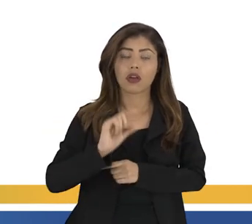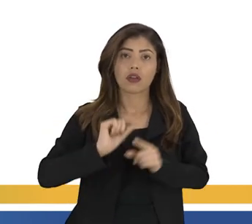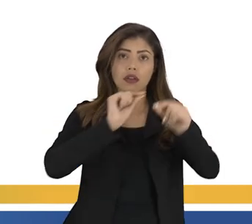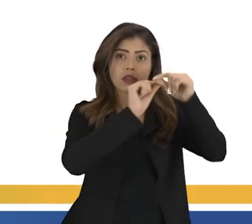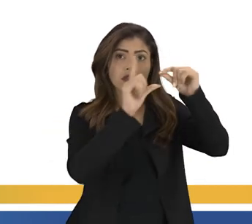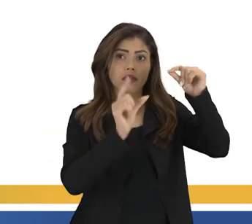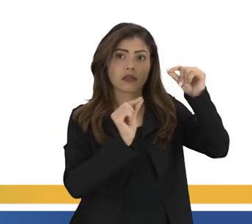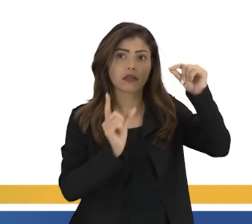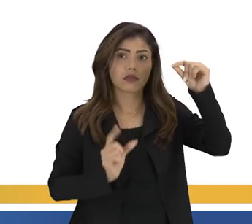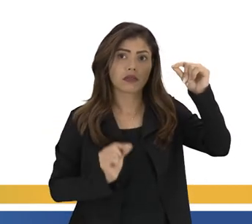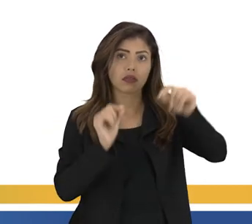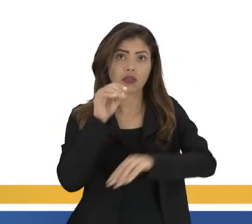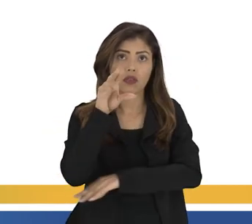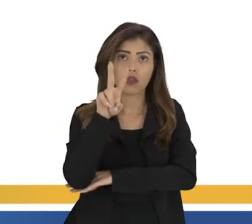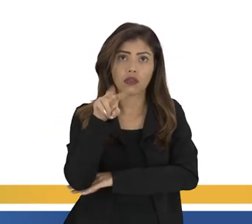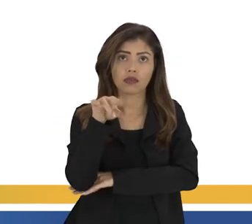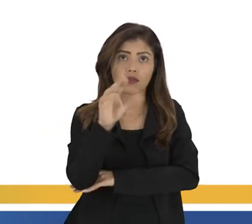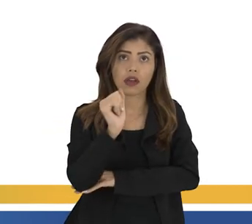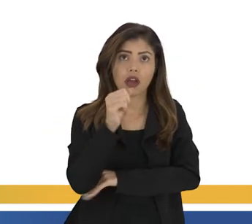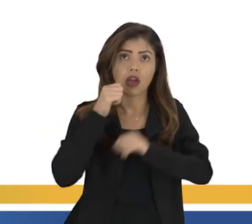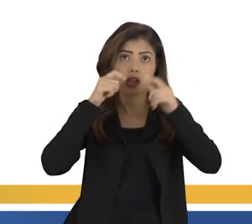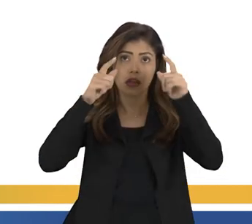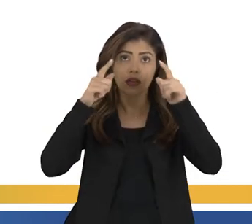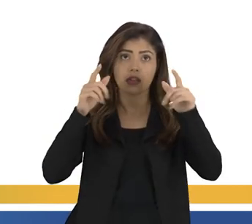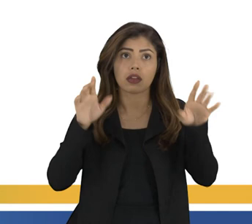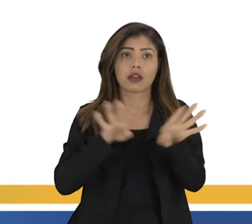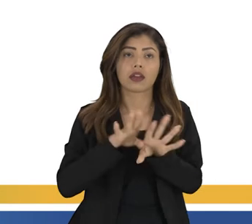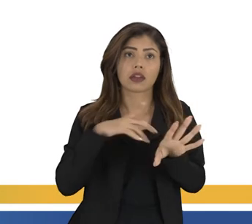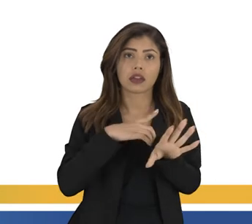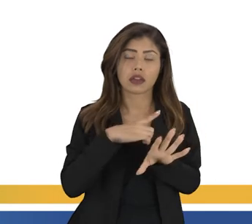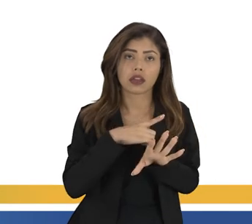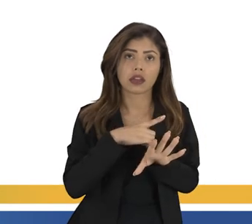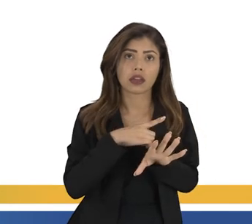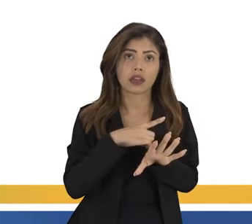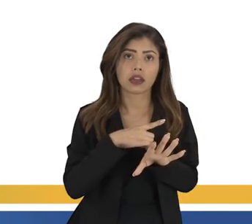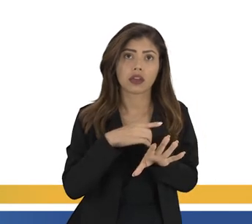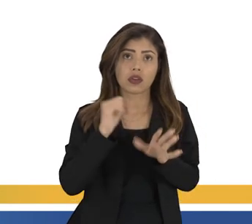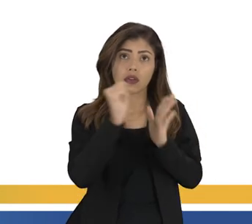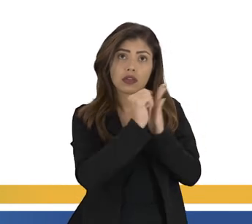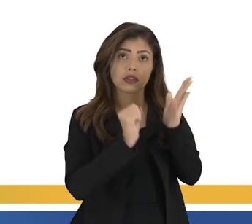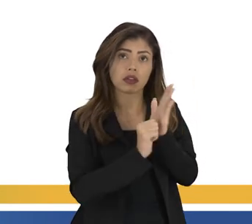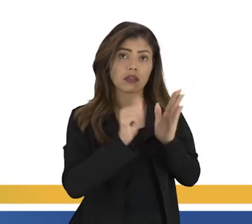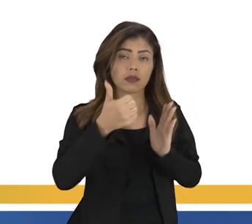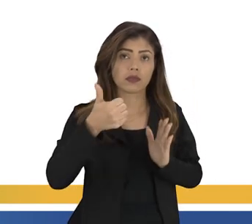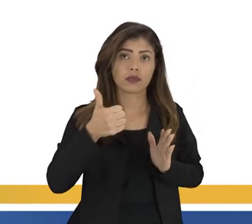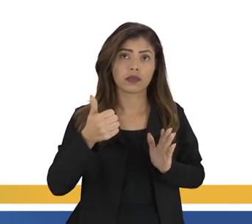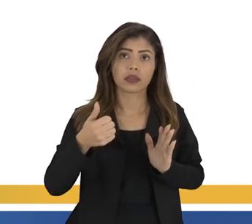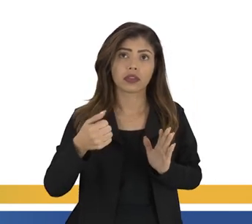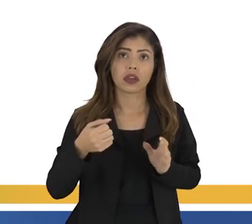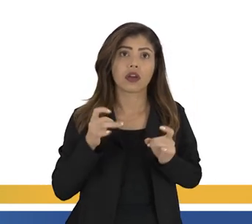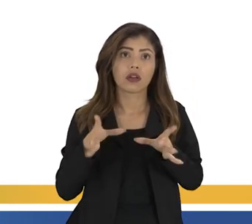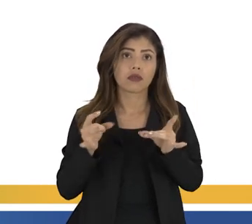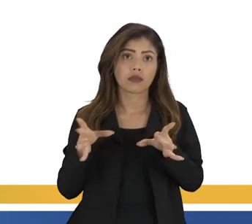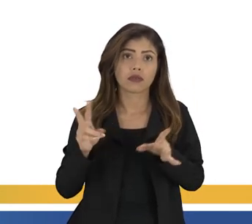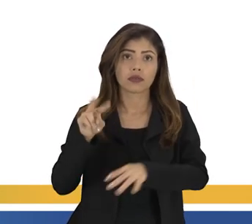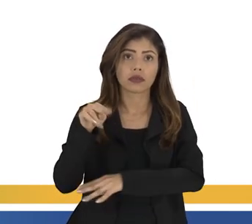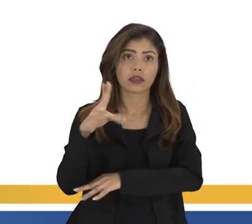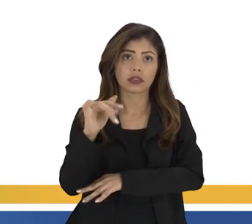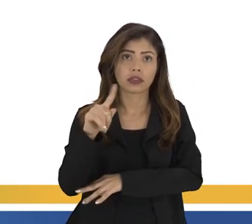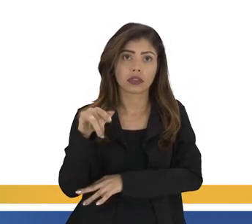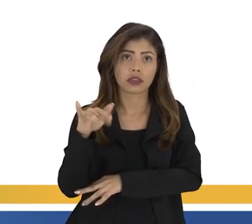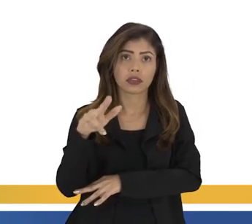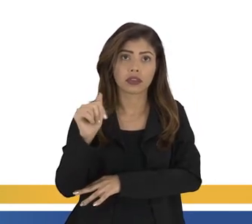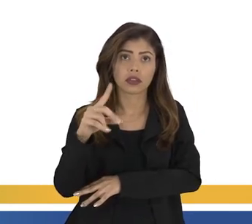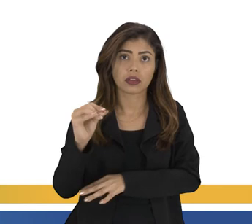com surpresas observador do século 11 constatou comerciantes venezianos poderão